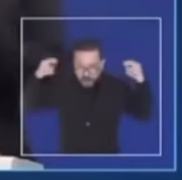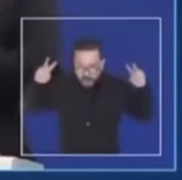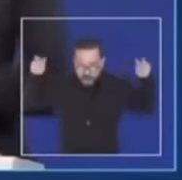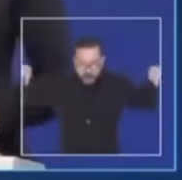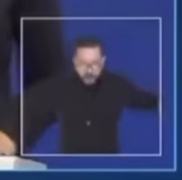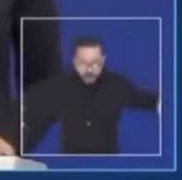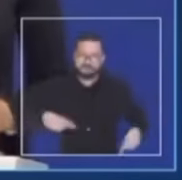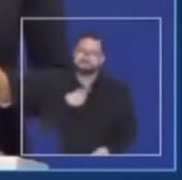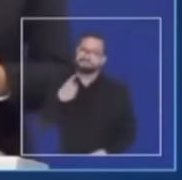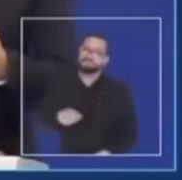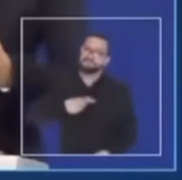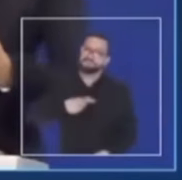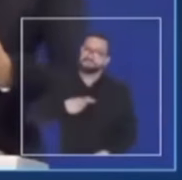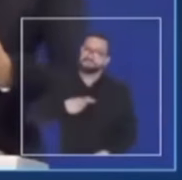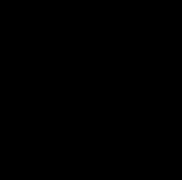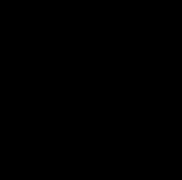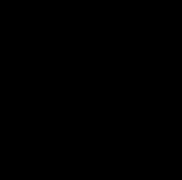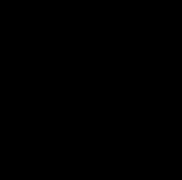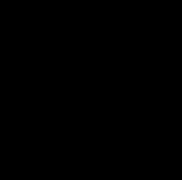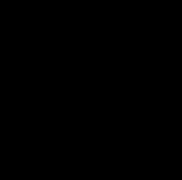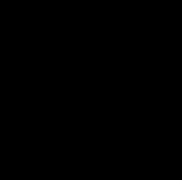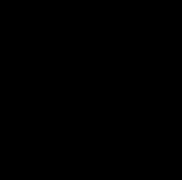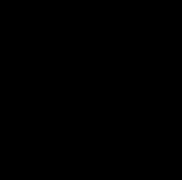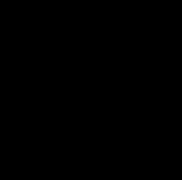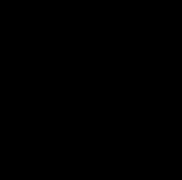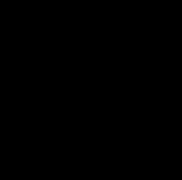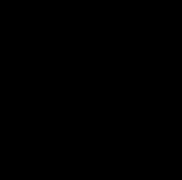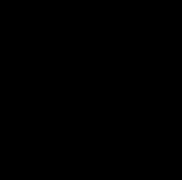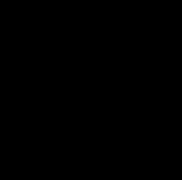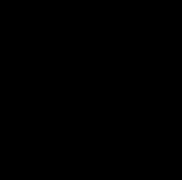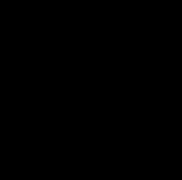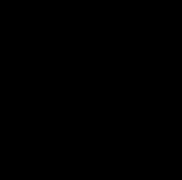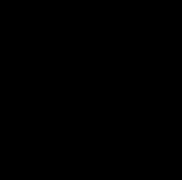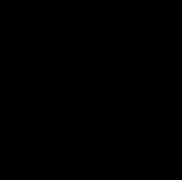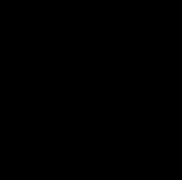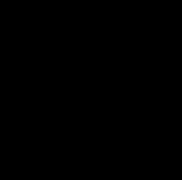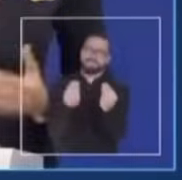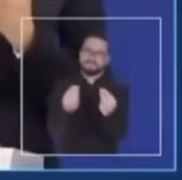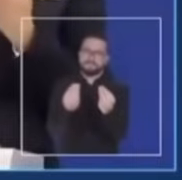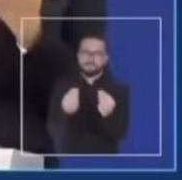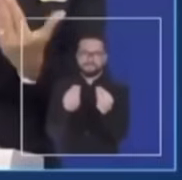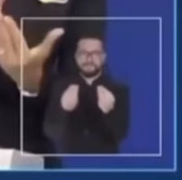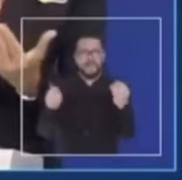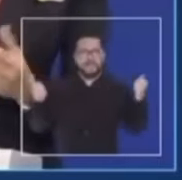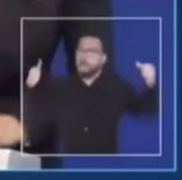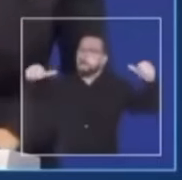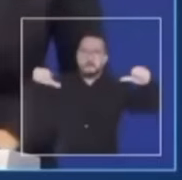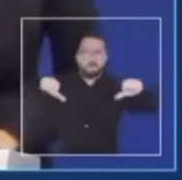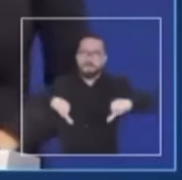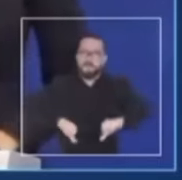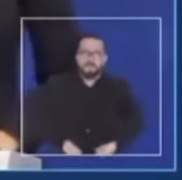lá e não explica. Então ele fica tentando jogar para cá o que aconteceu lá. Não viu, então pior ainda, porque eu como jornalista